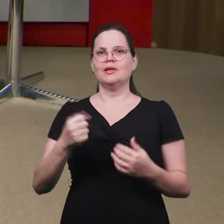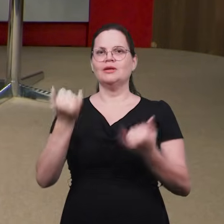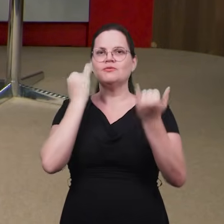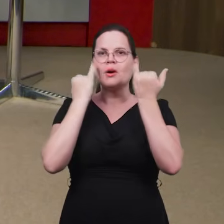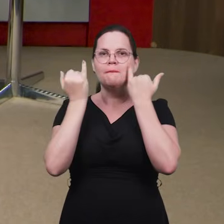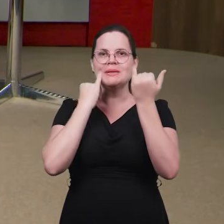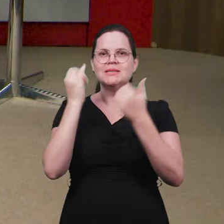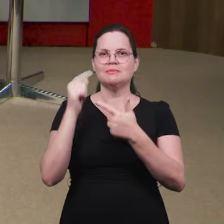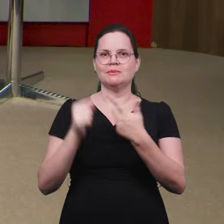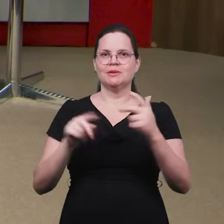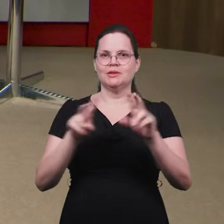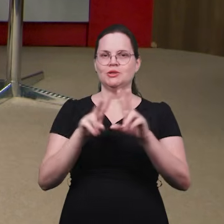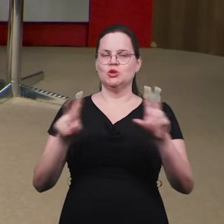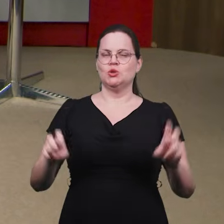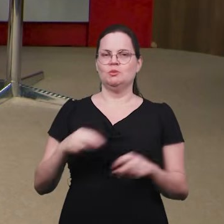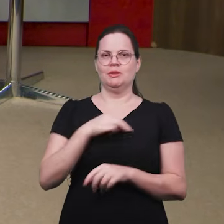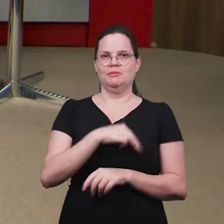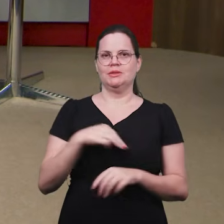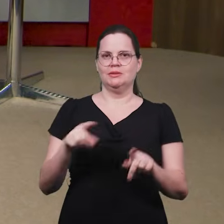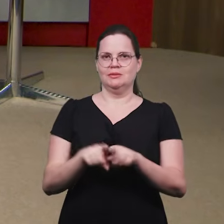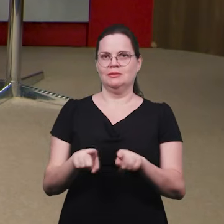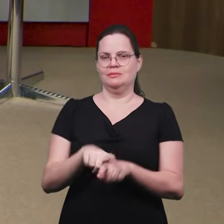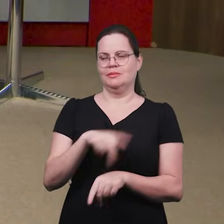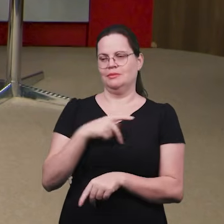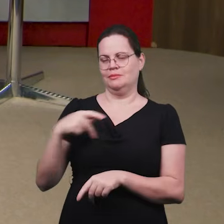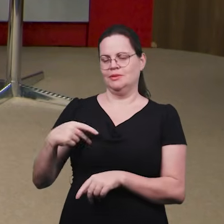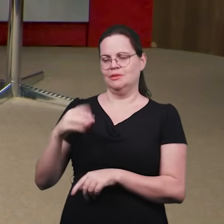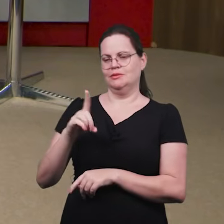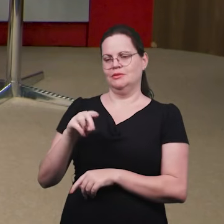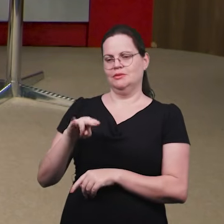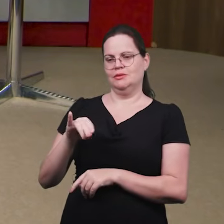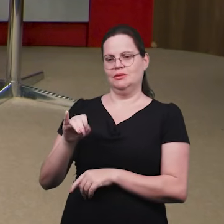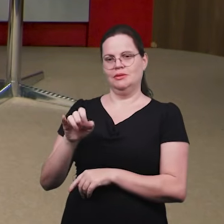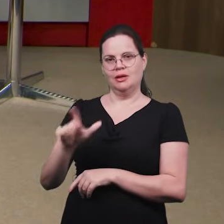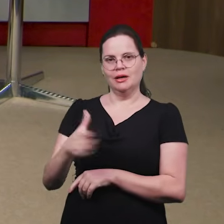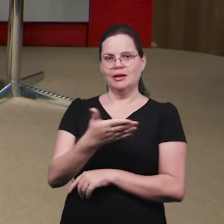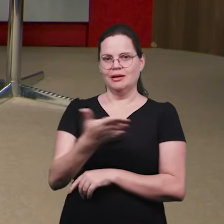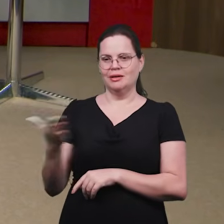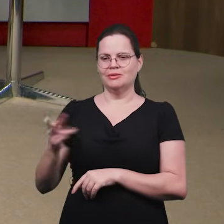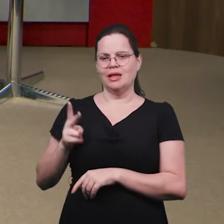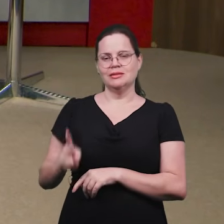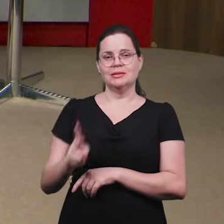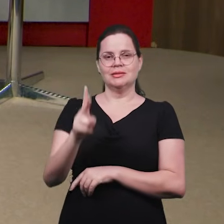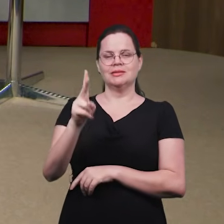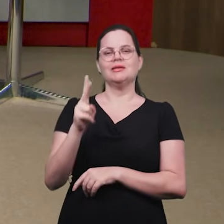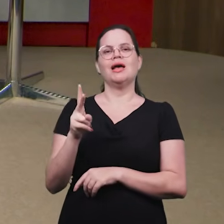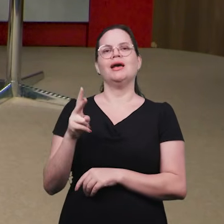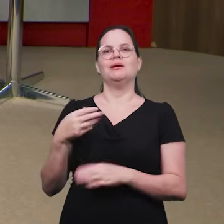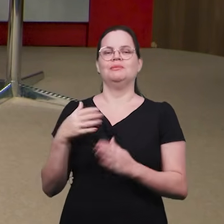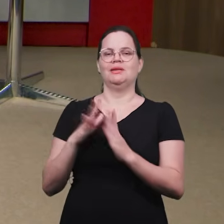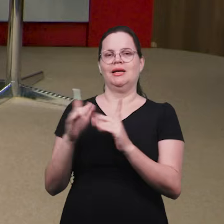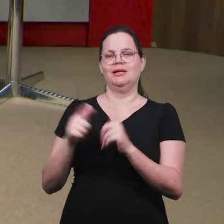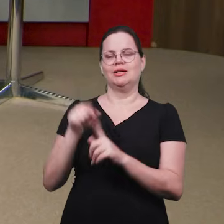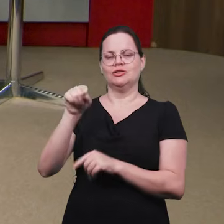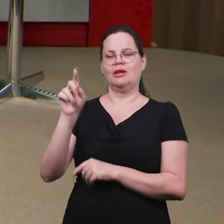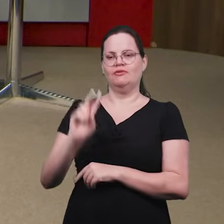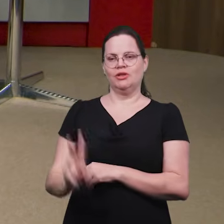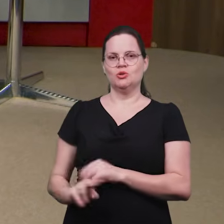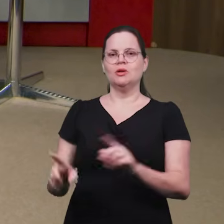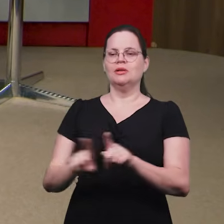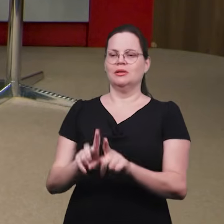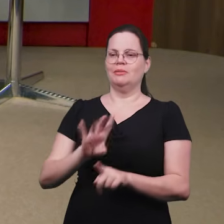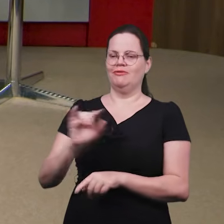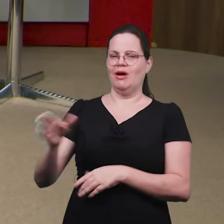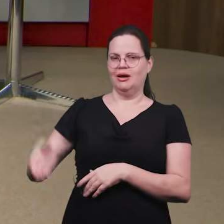por trazer informações da missão. Obrigada, pastor Daniel, que está sempre lá na igreja na Venezuela e